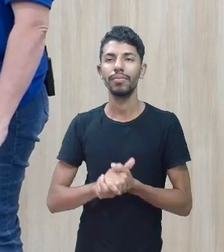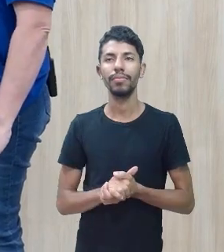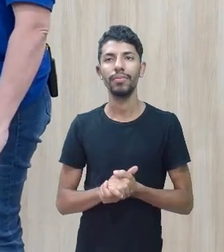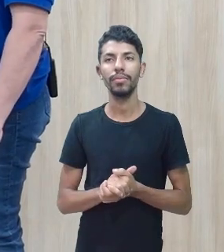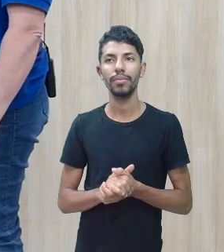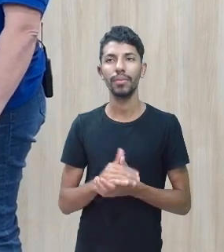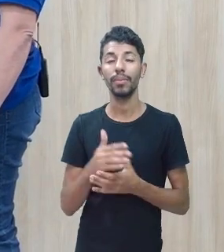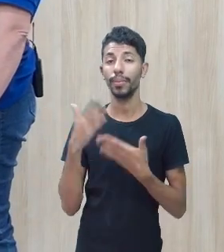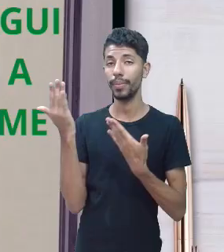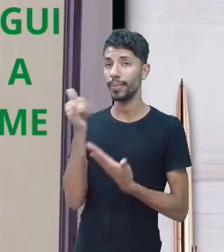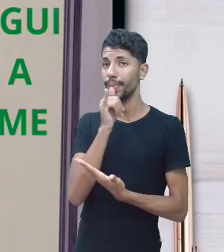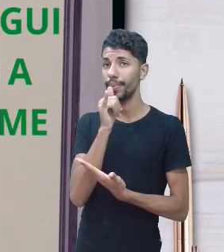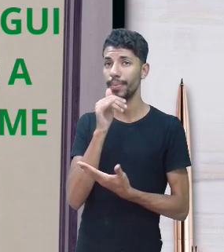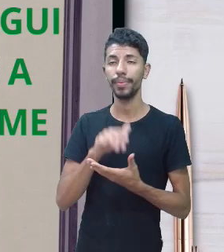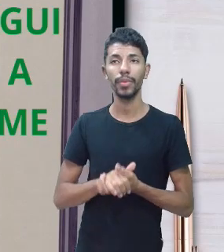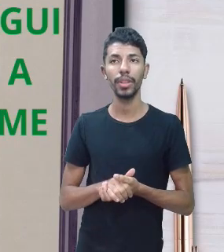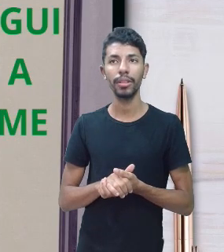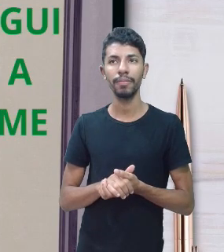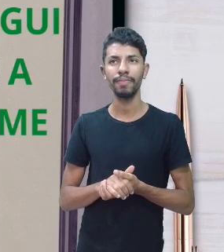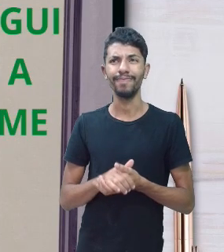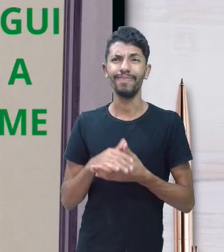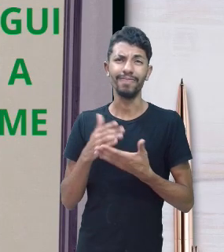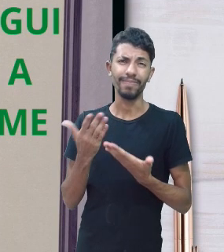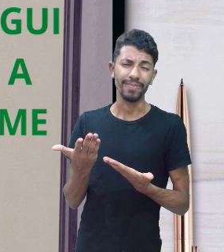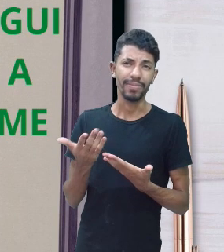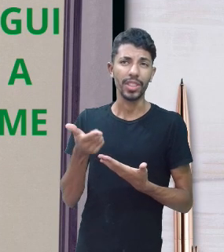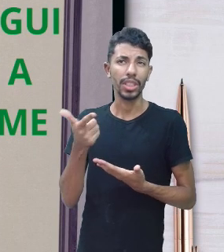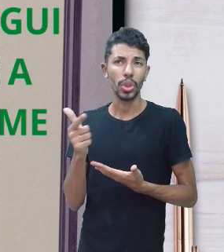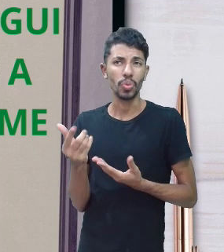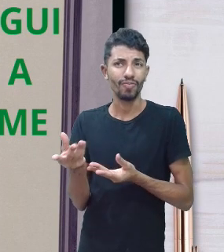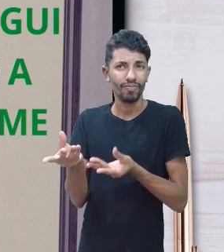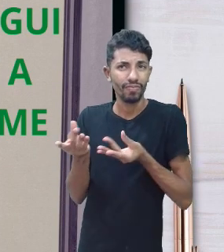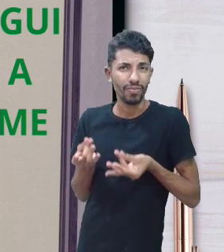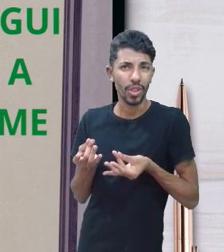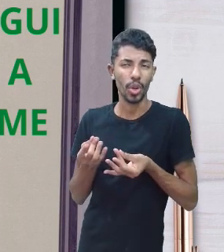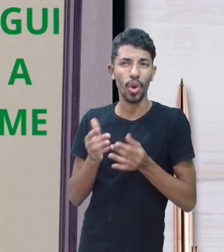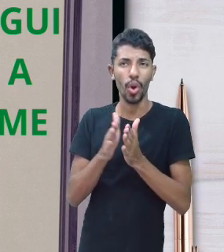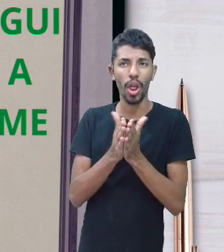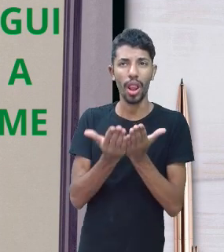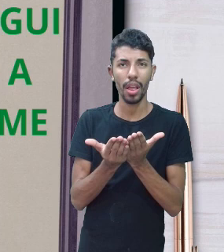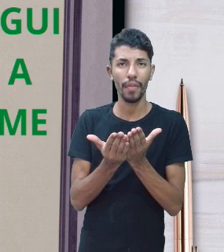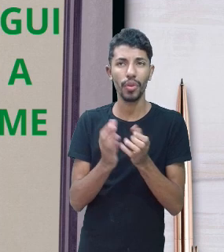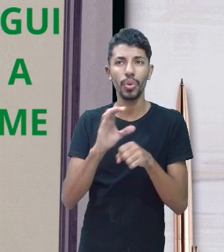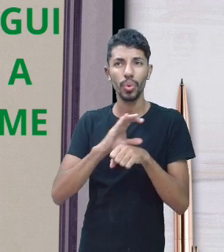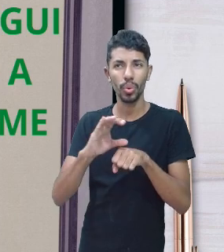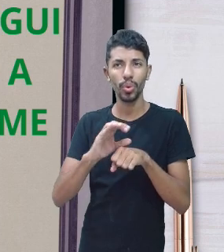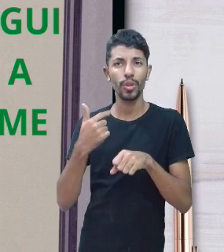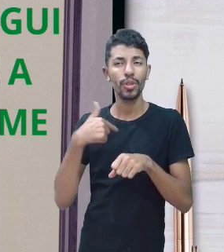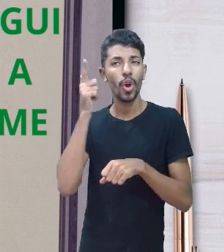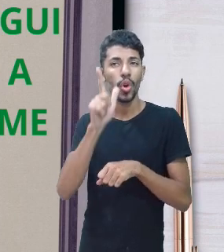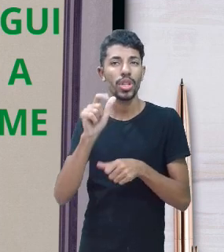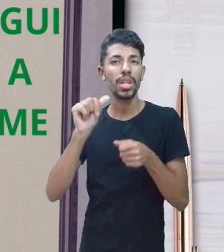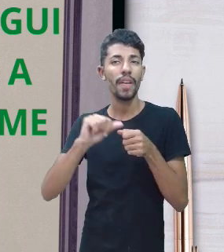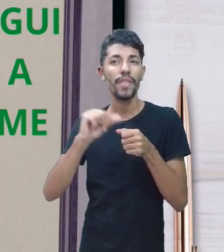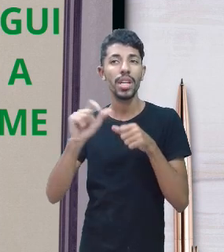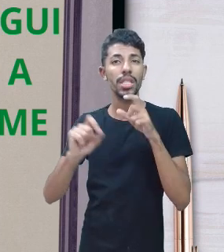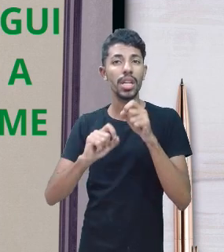Veja o exemplo. Embora não tenha trazido o livro do cursinho, consegui fazer o